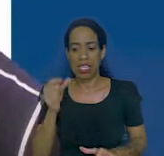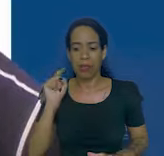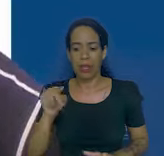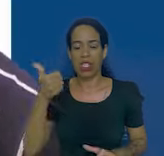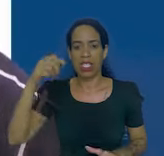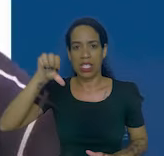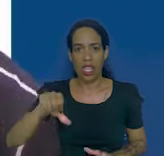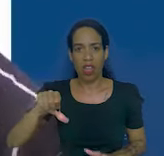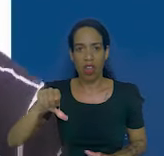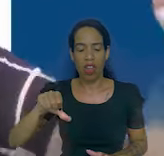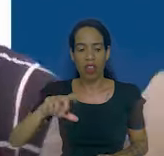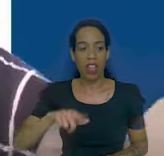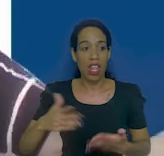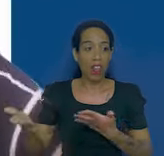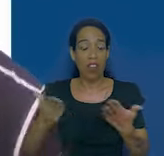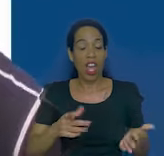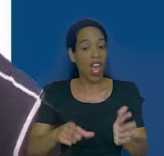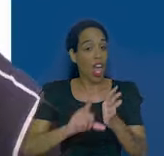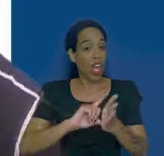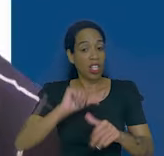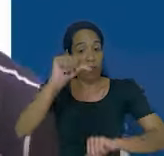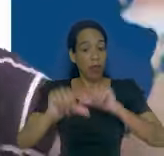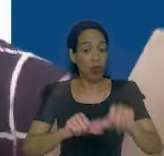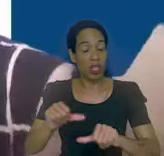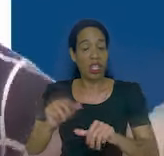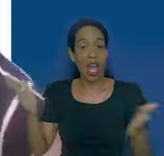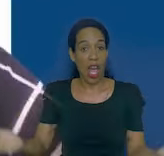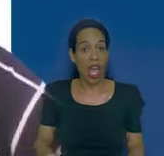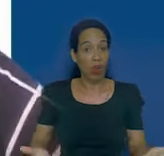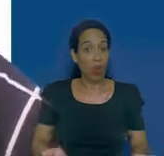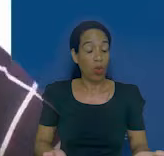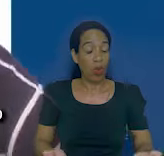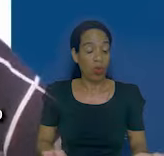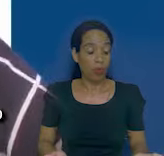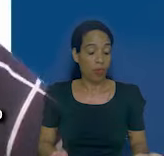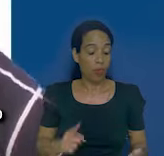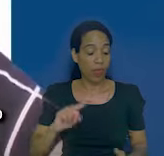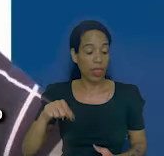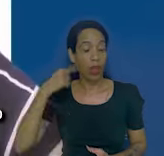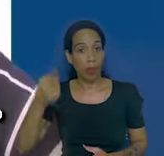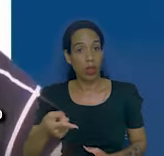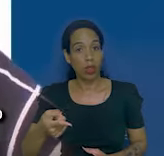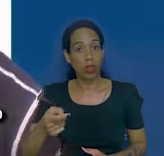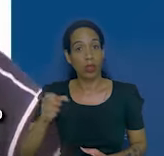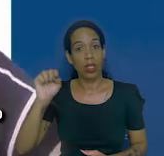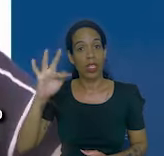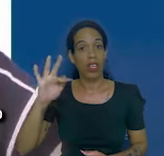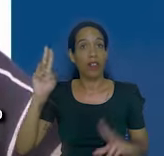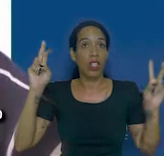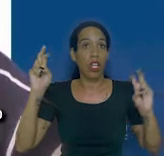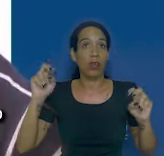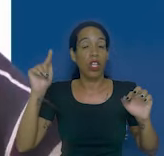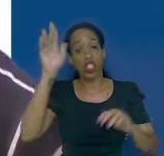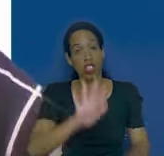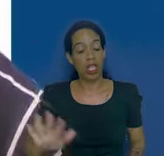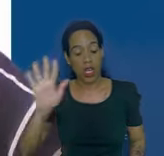de 74, né, que veio um pouquinho antes da reforma, ainda mais agora, logo em seguida, com a decisão do Supremo em tema de